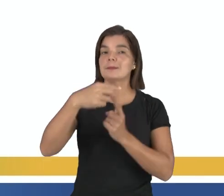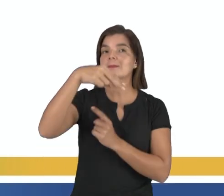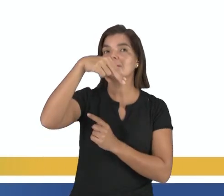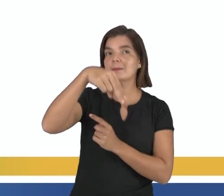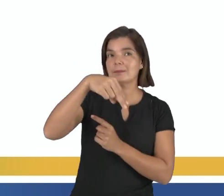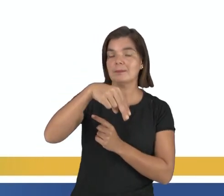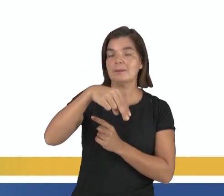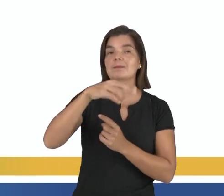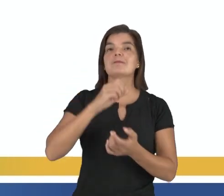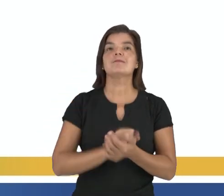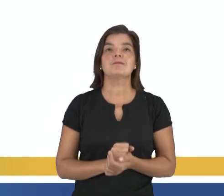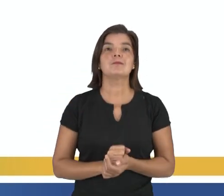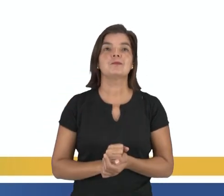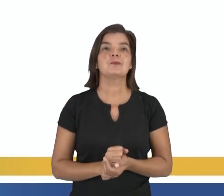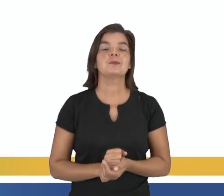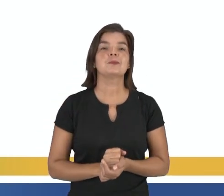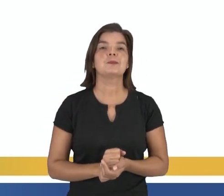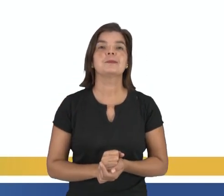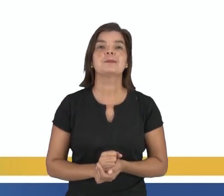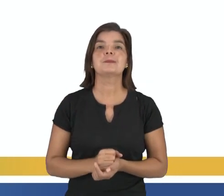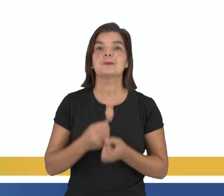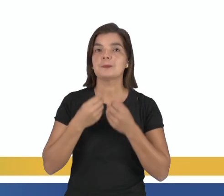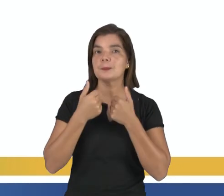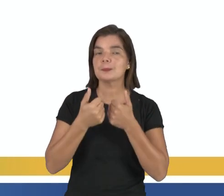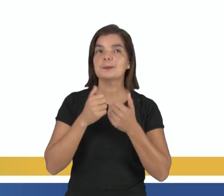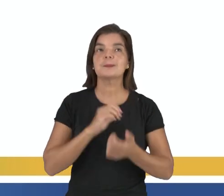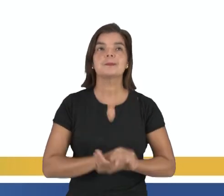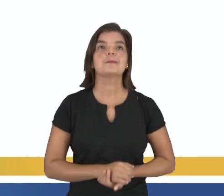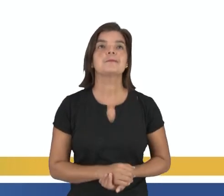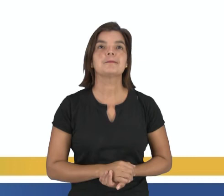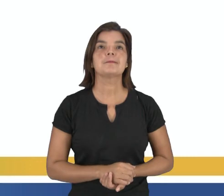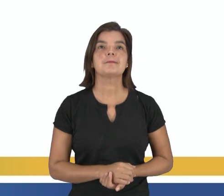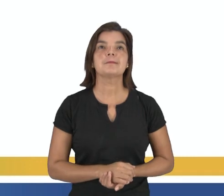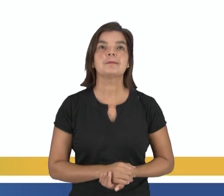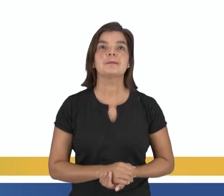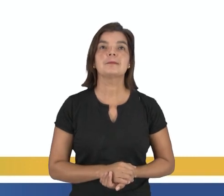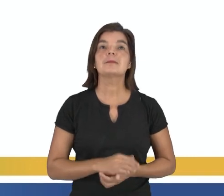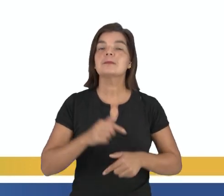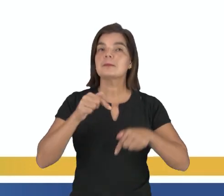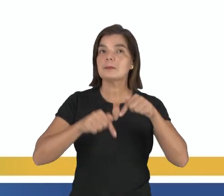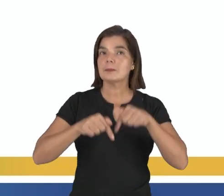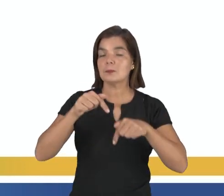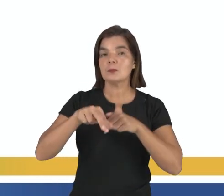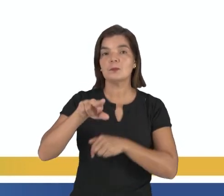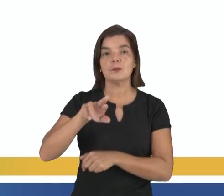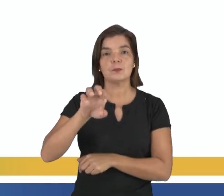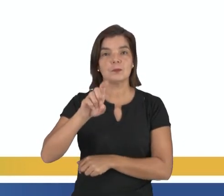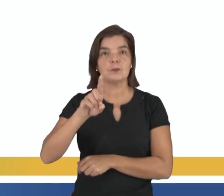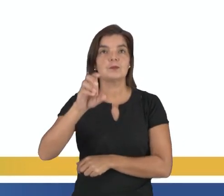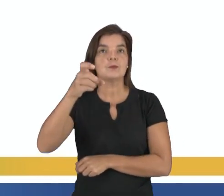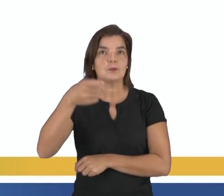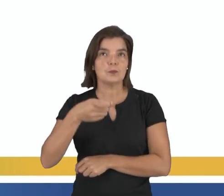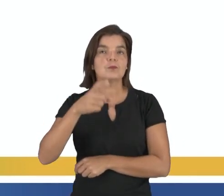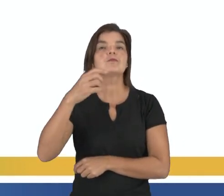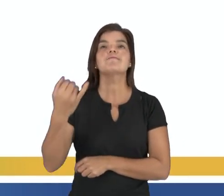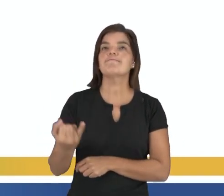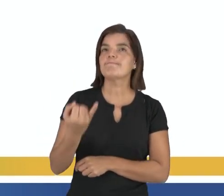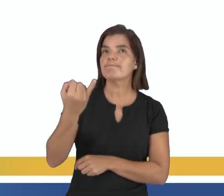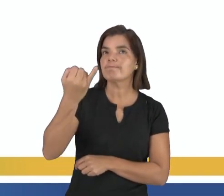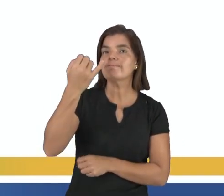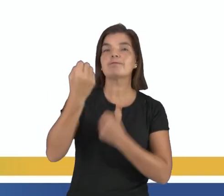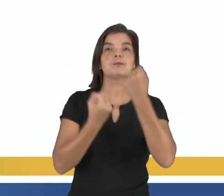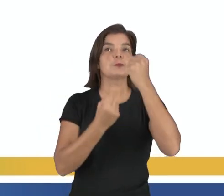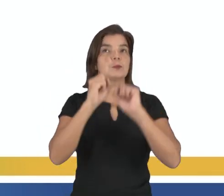ele reduziu o seu NOx, ok? Questão 2. As reações redox são importantes na